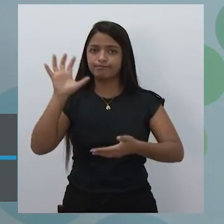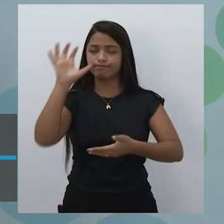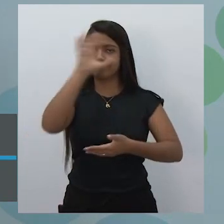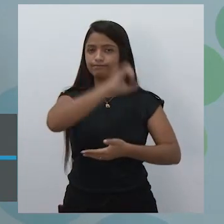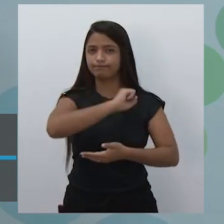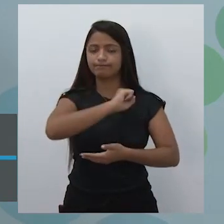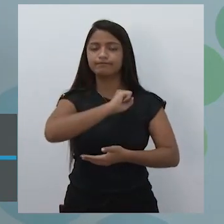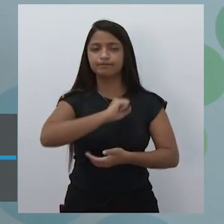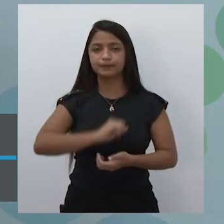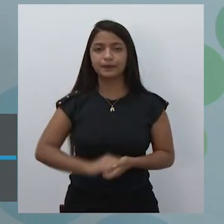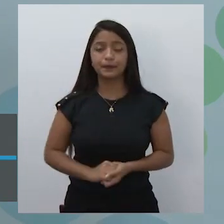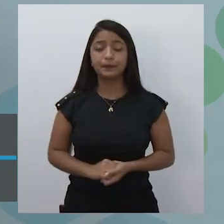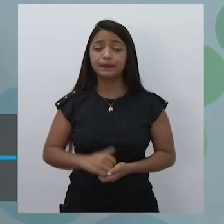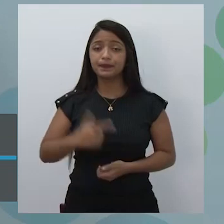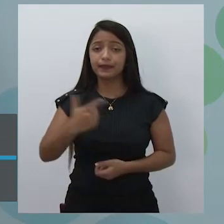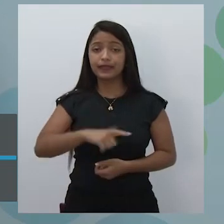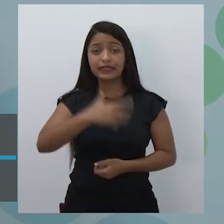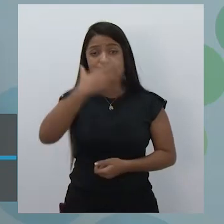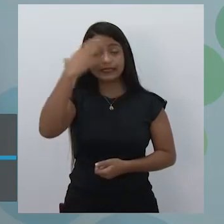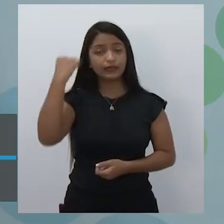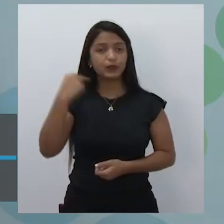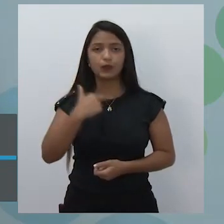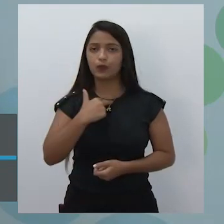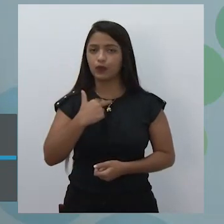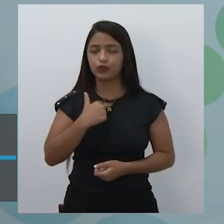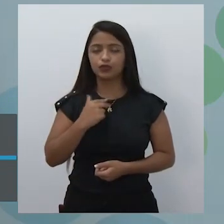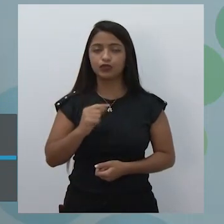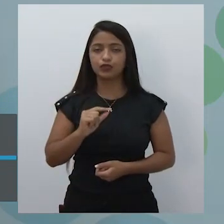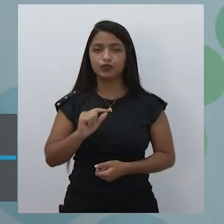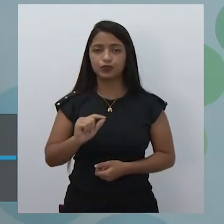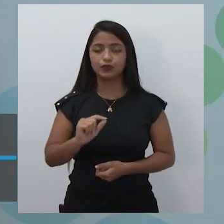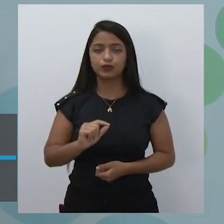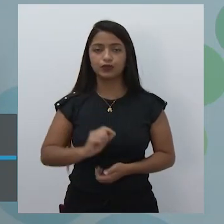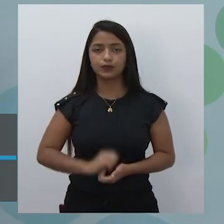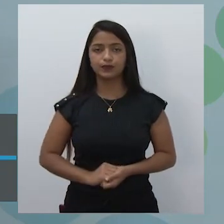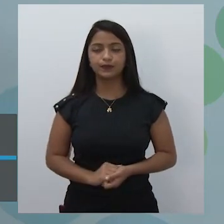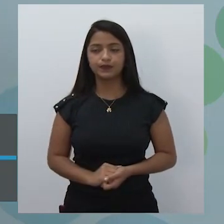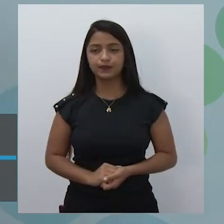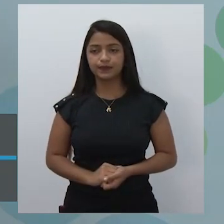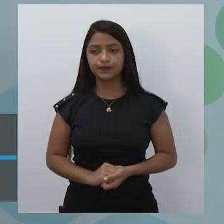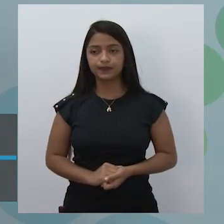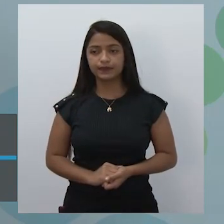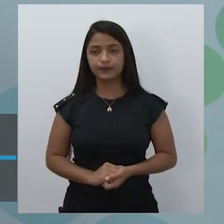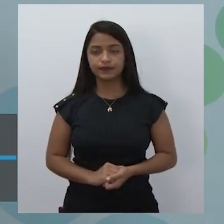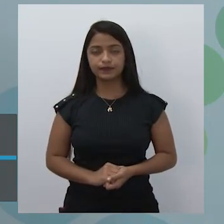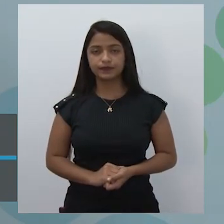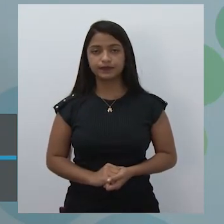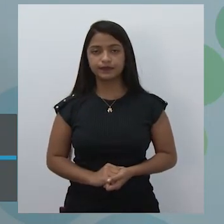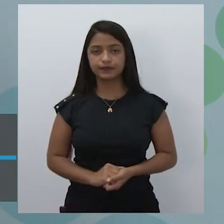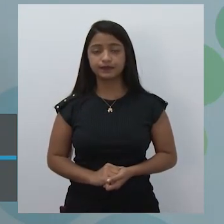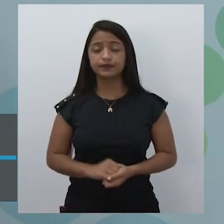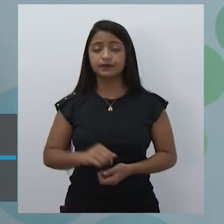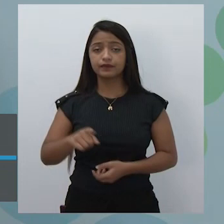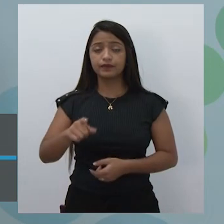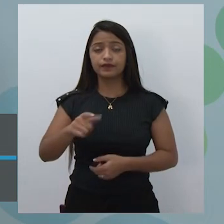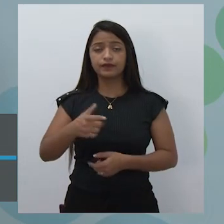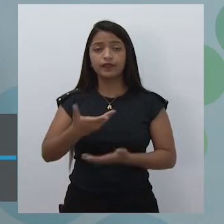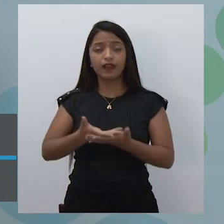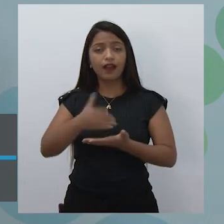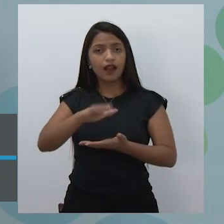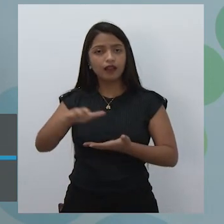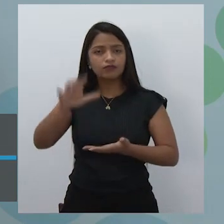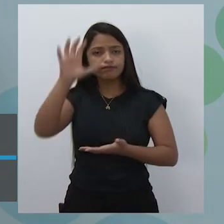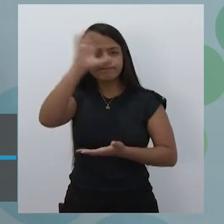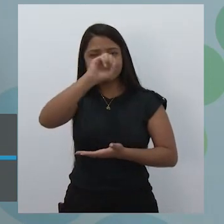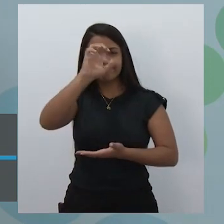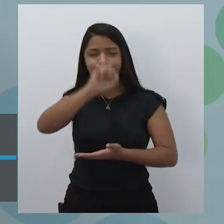podemos esquecer que, mais do que aprendizagem final, o conteúdo é o meio para